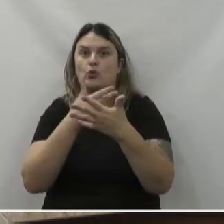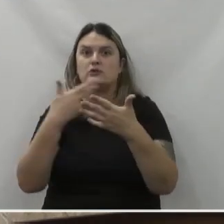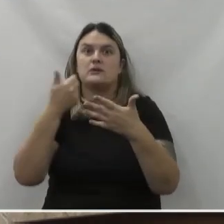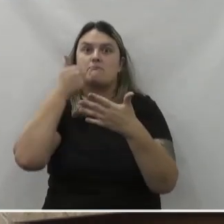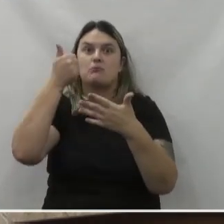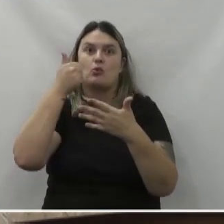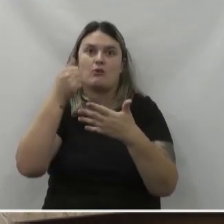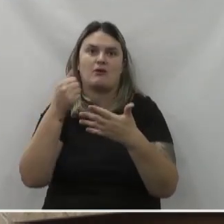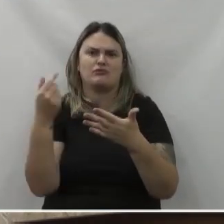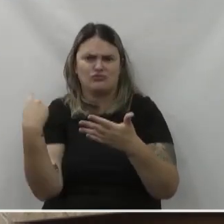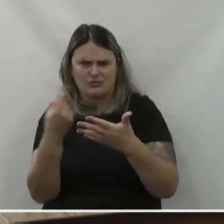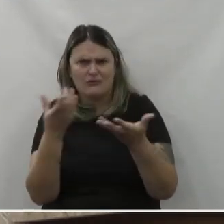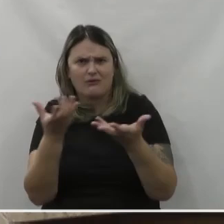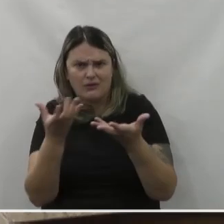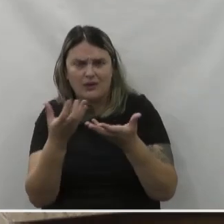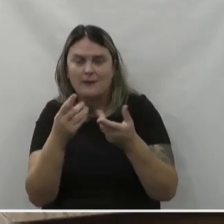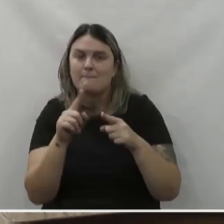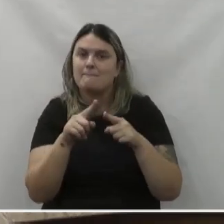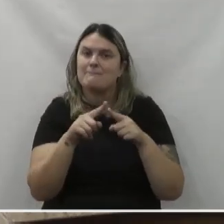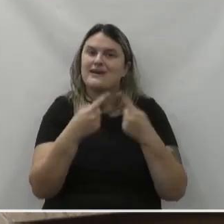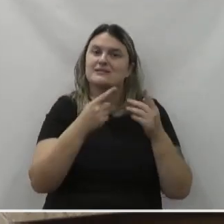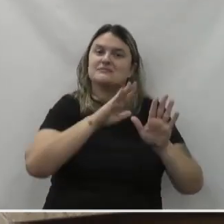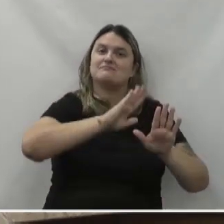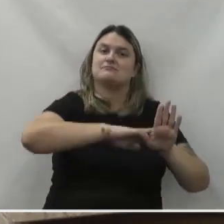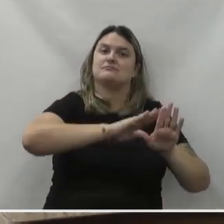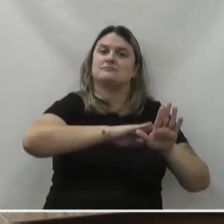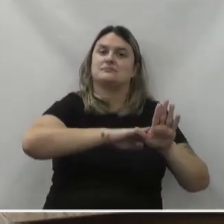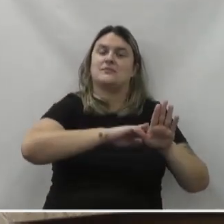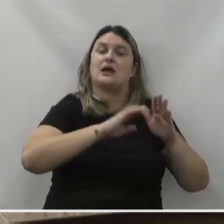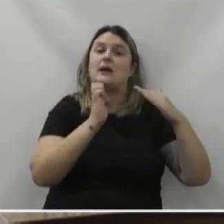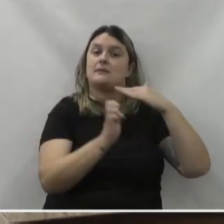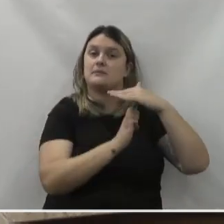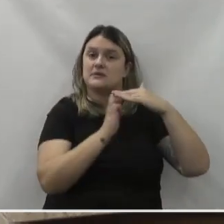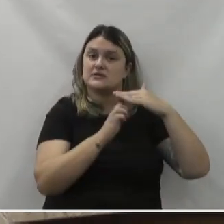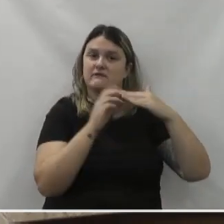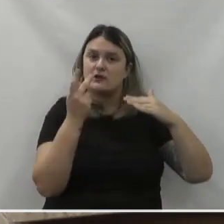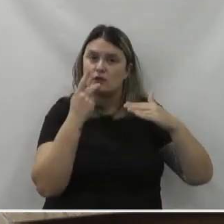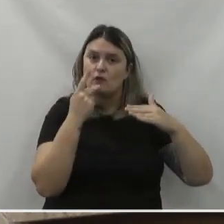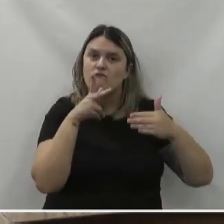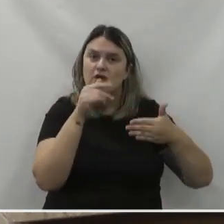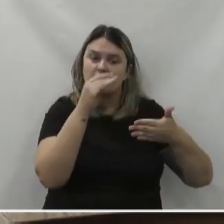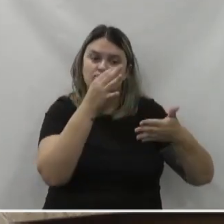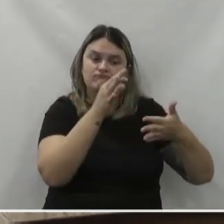queremos, né? Mas ela mesma se propôs a rever